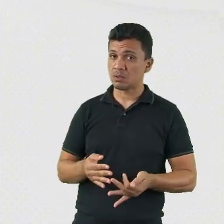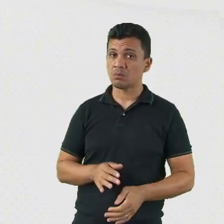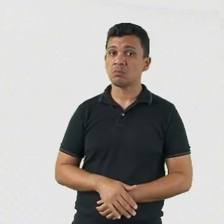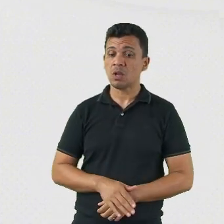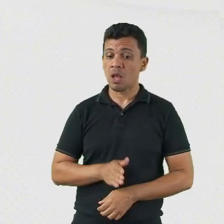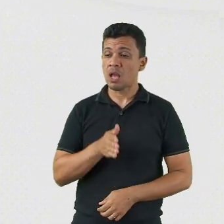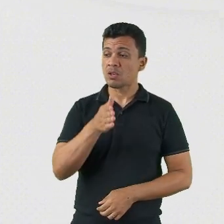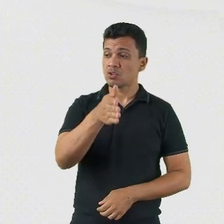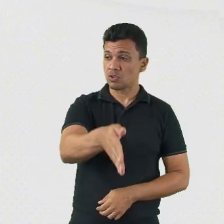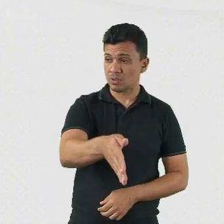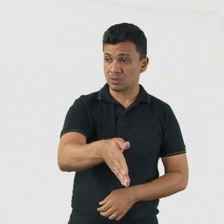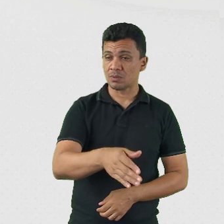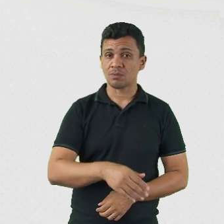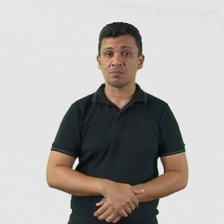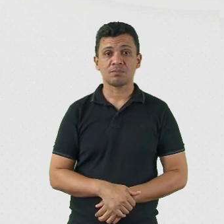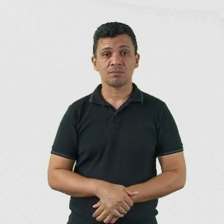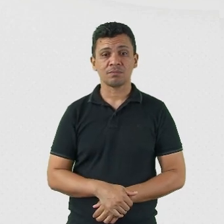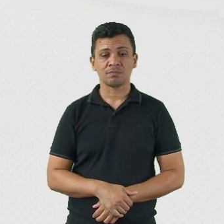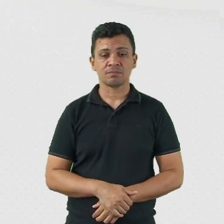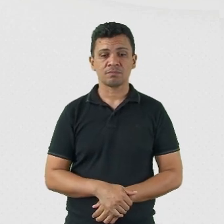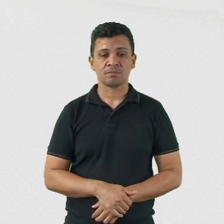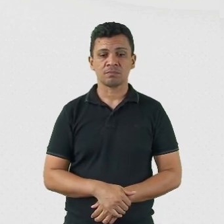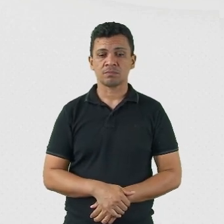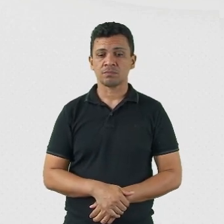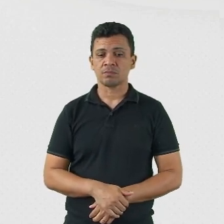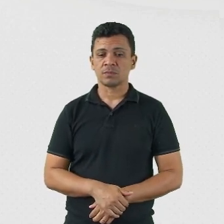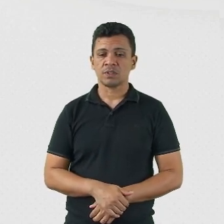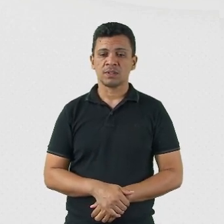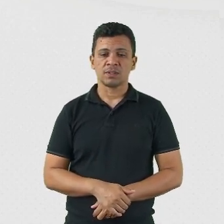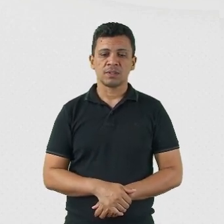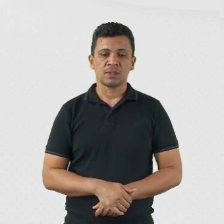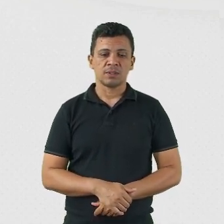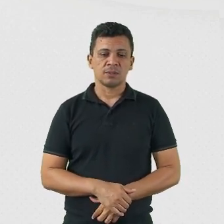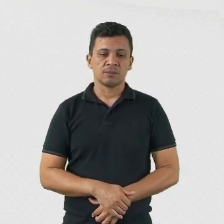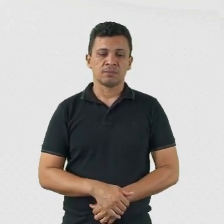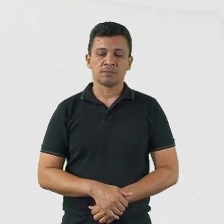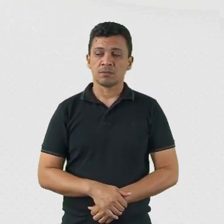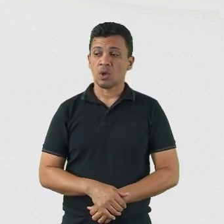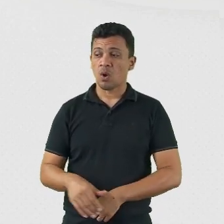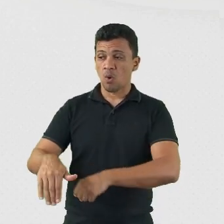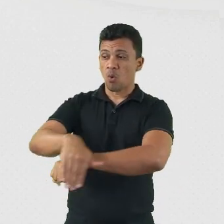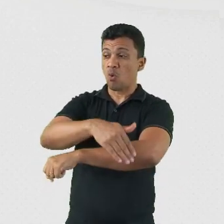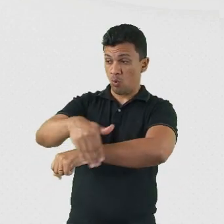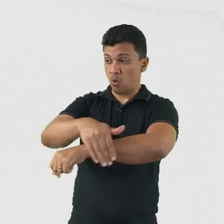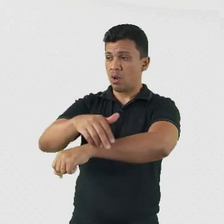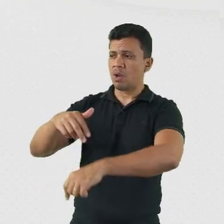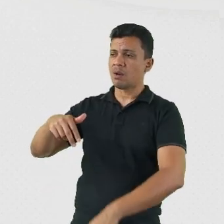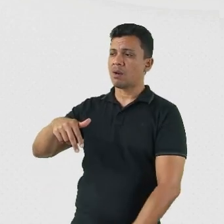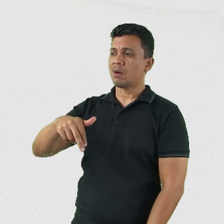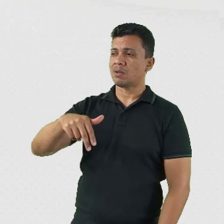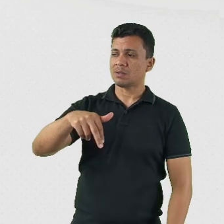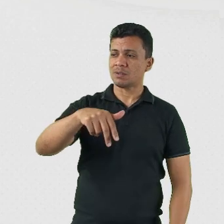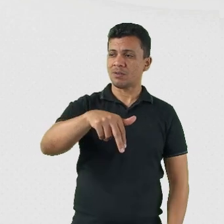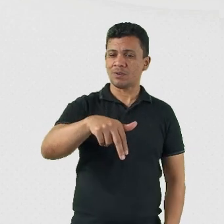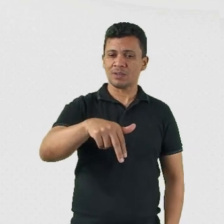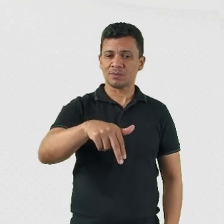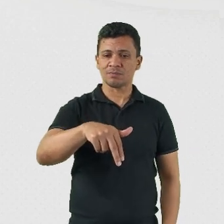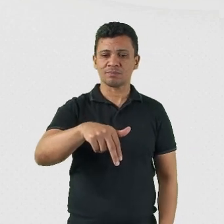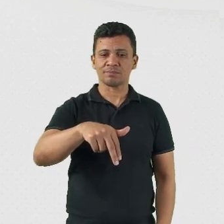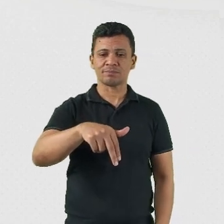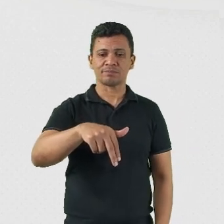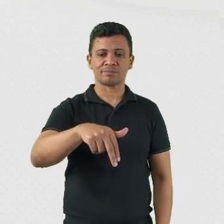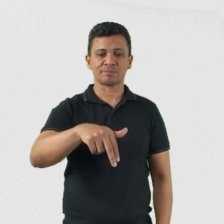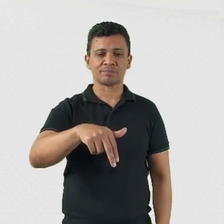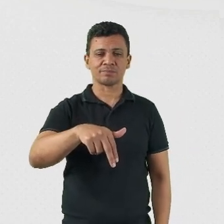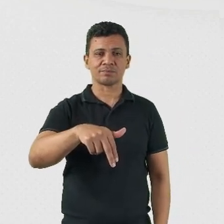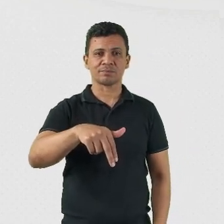direções, como a gente viu no foco da nossa aula: Cross the street, atravessa a rua, and go straight for